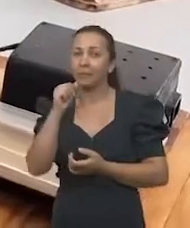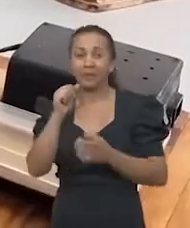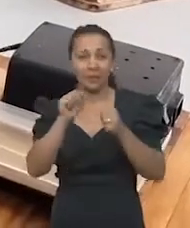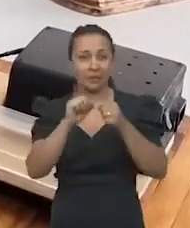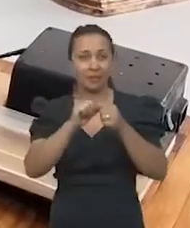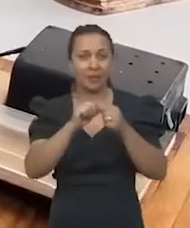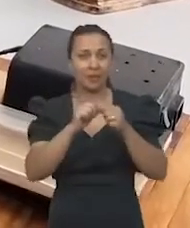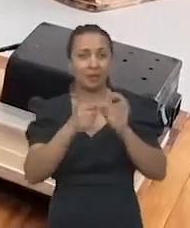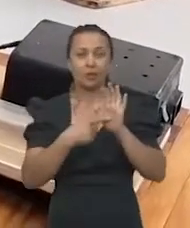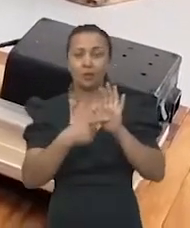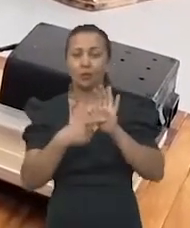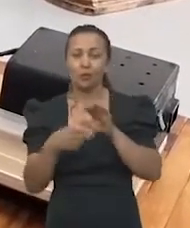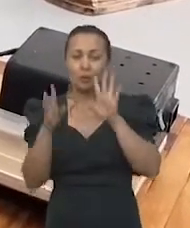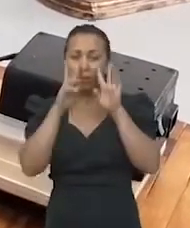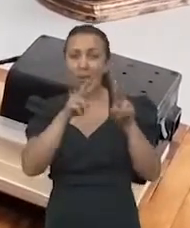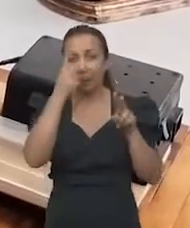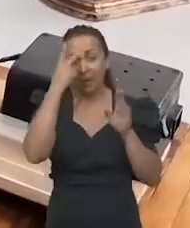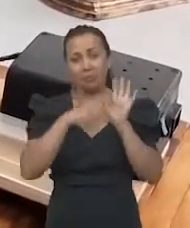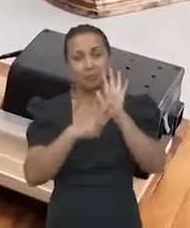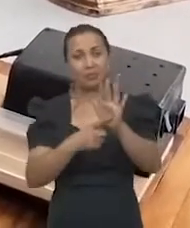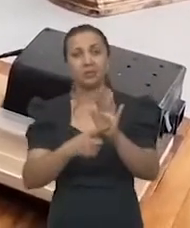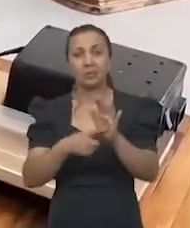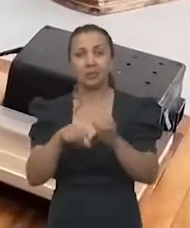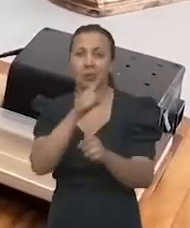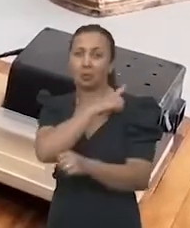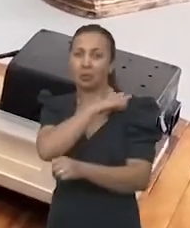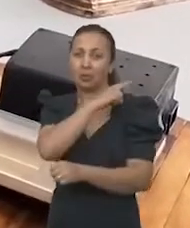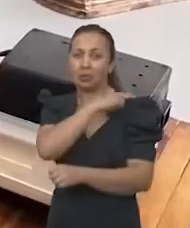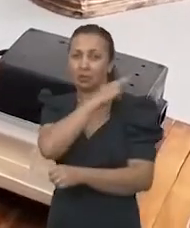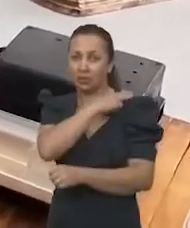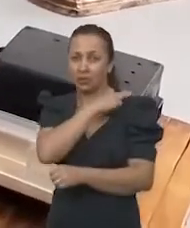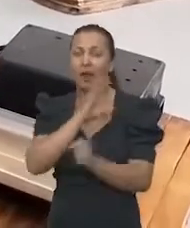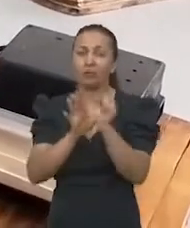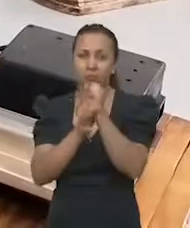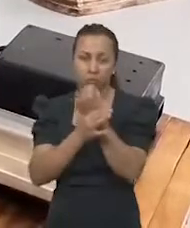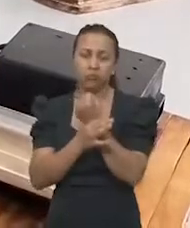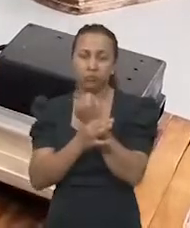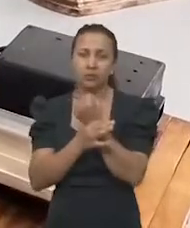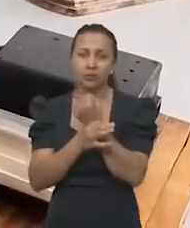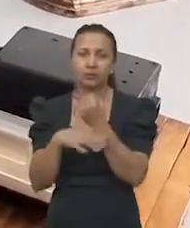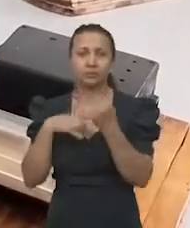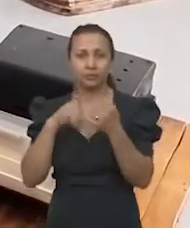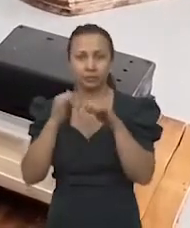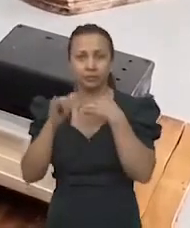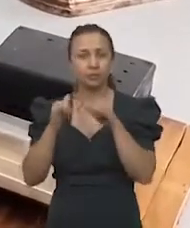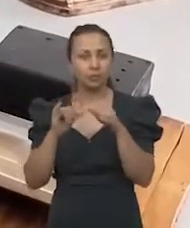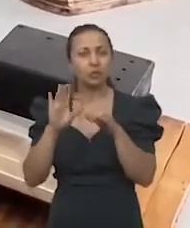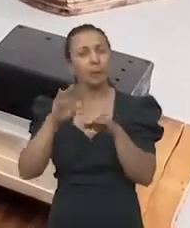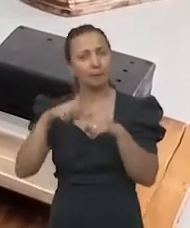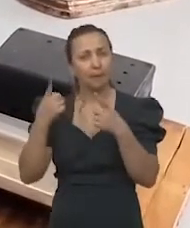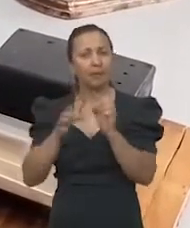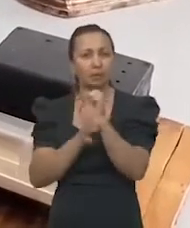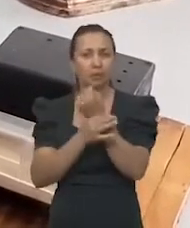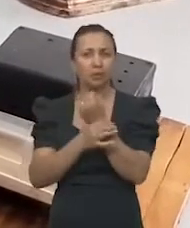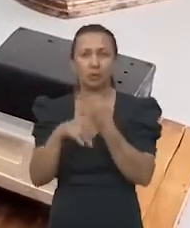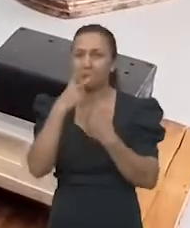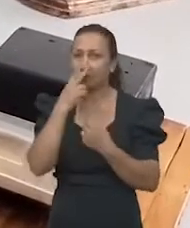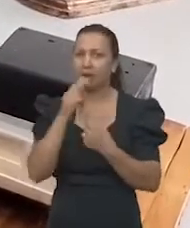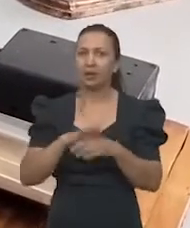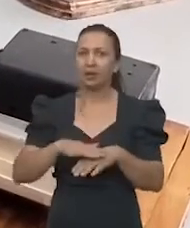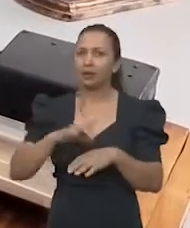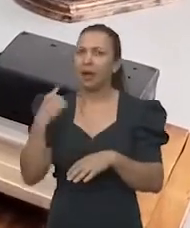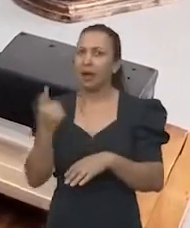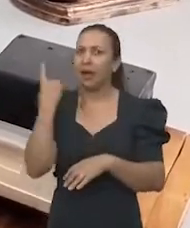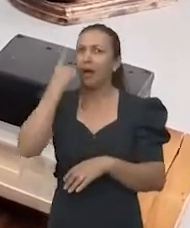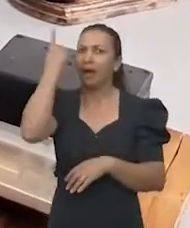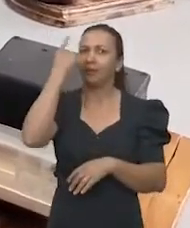voltada para, ou seja, a apresentação no ensino médio. É uma bobina segura, ou seja, a gente tem uma tensão aqui que parece ser alta,